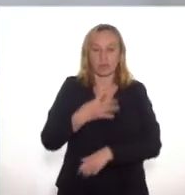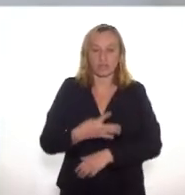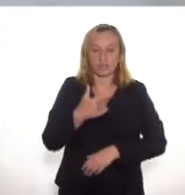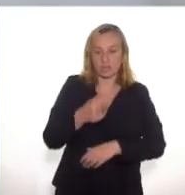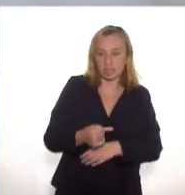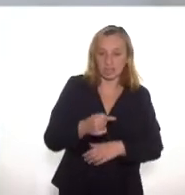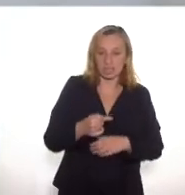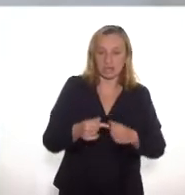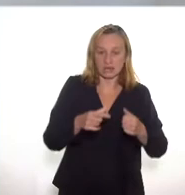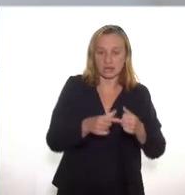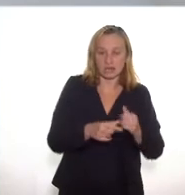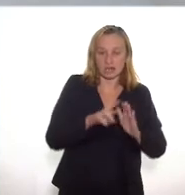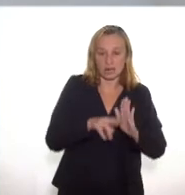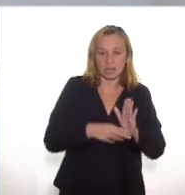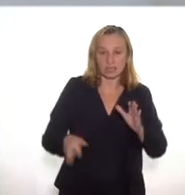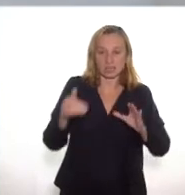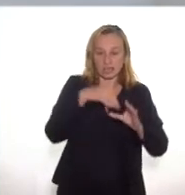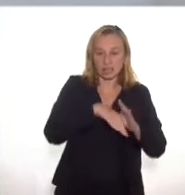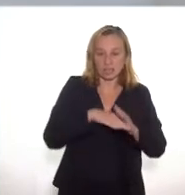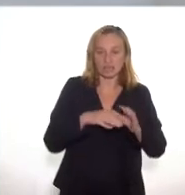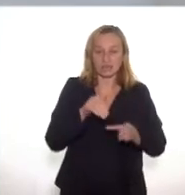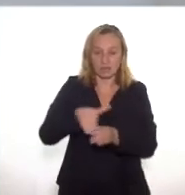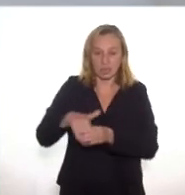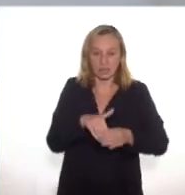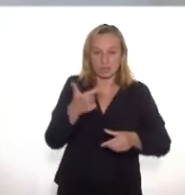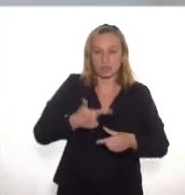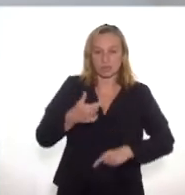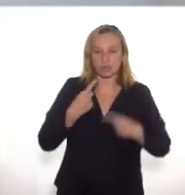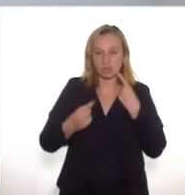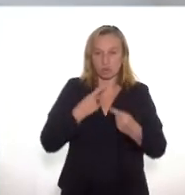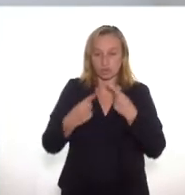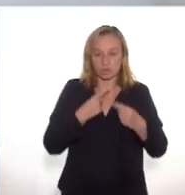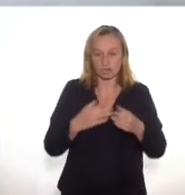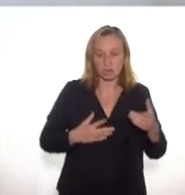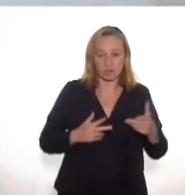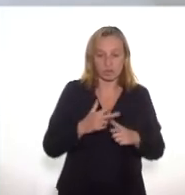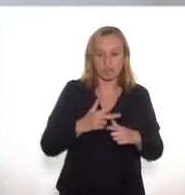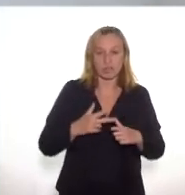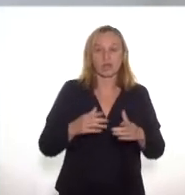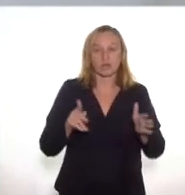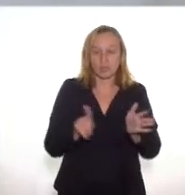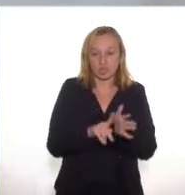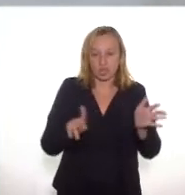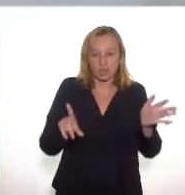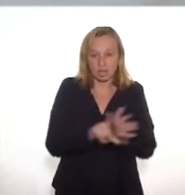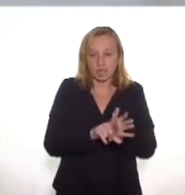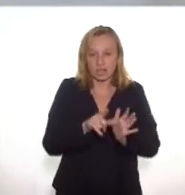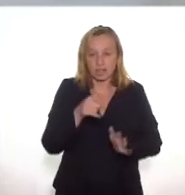Regimento Interno, em tramitação ordinária, em votação, em segunda discussão, redação do vencido. Projeto de lei